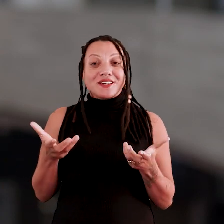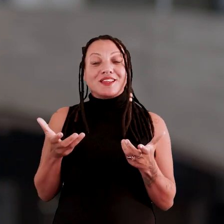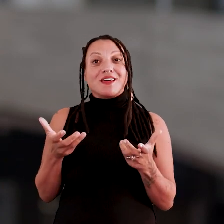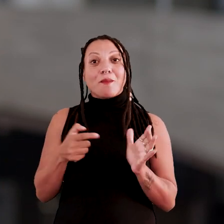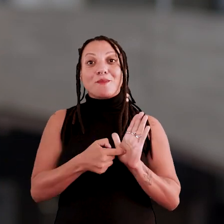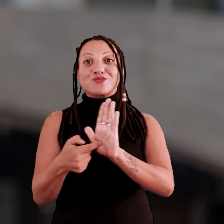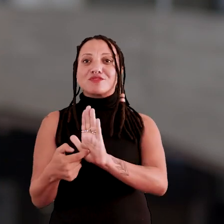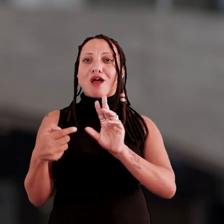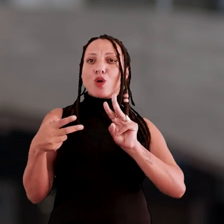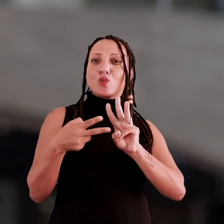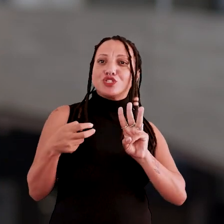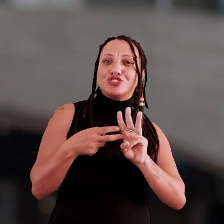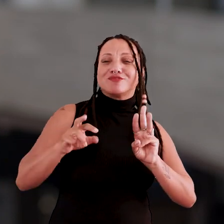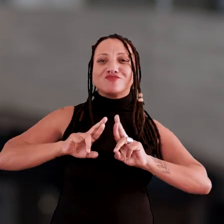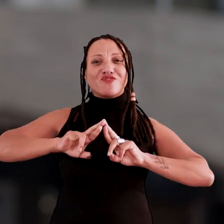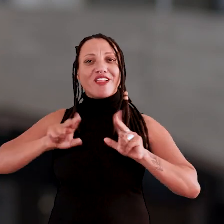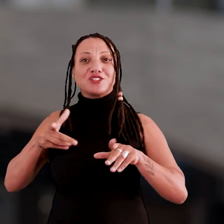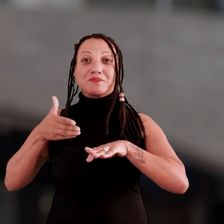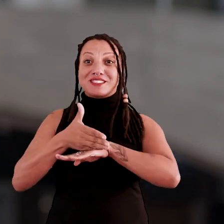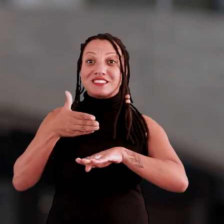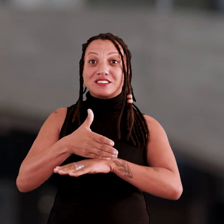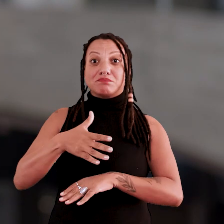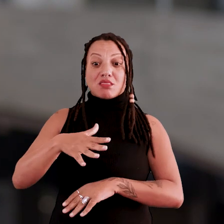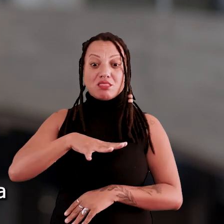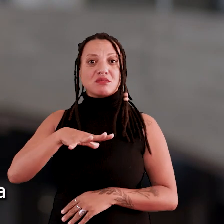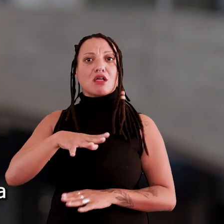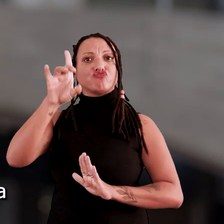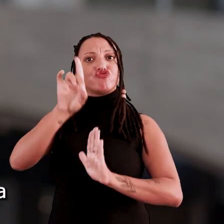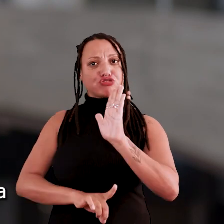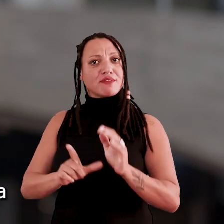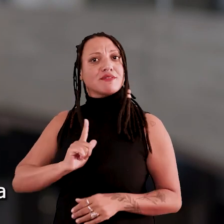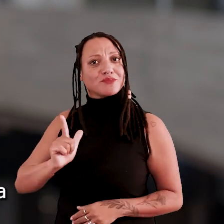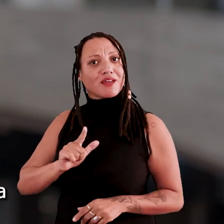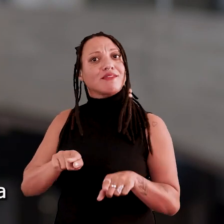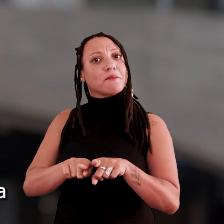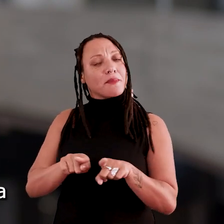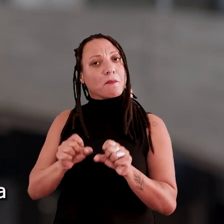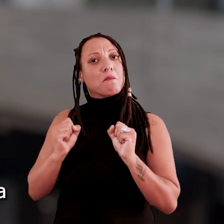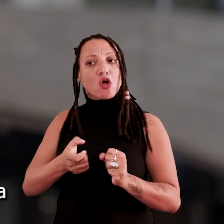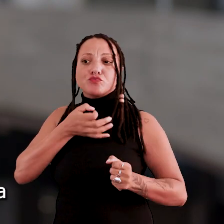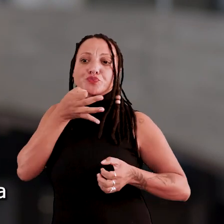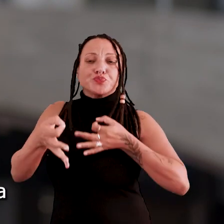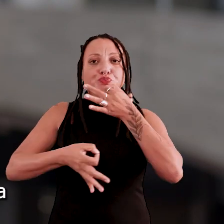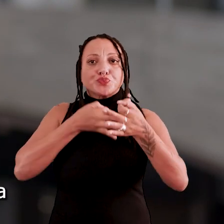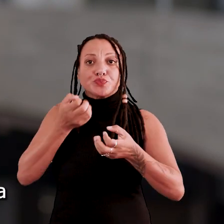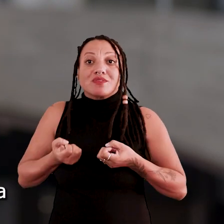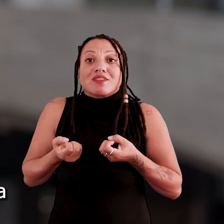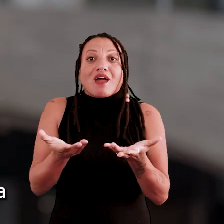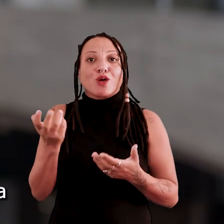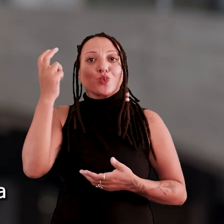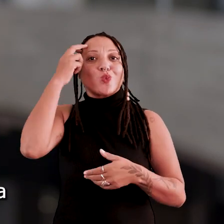resultado do prêmio, porque é muito importante para a gente que acaba de se formar todos esses